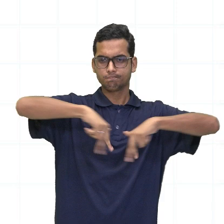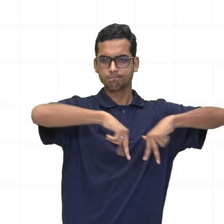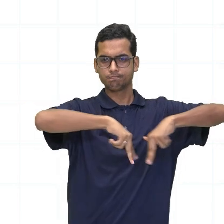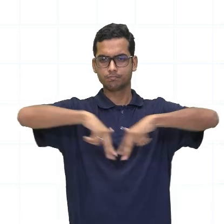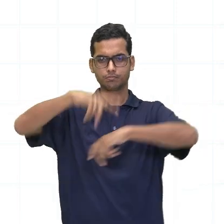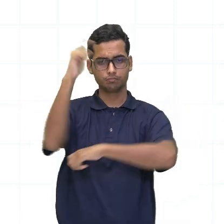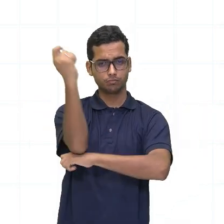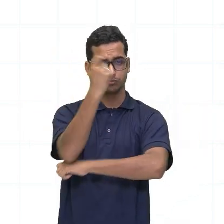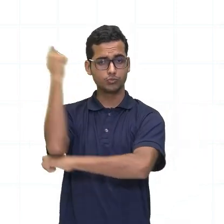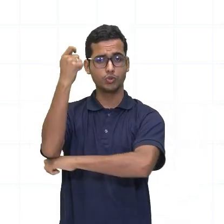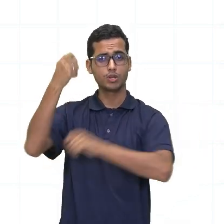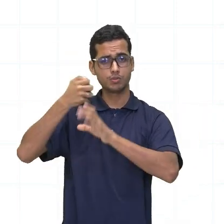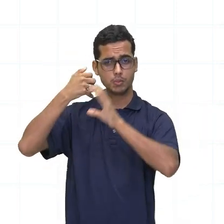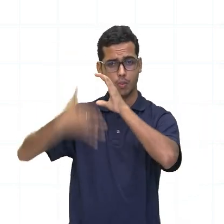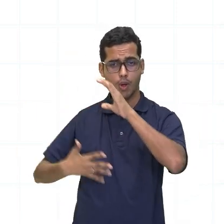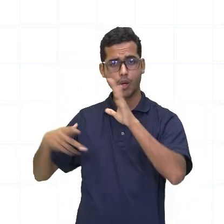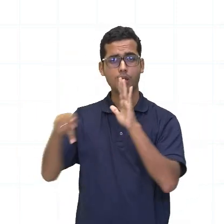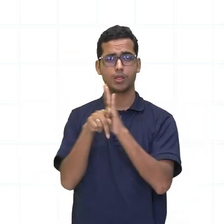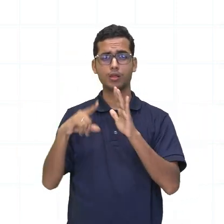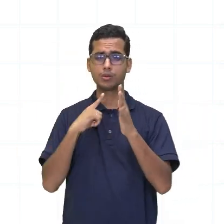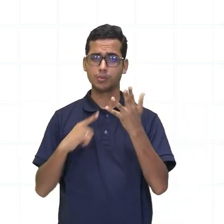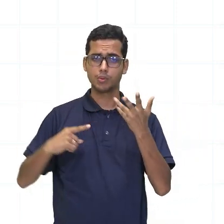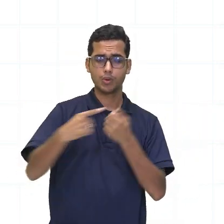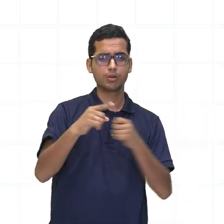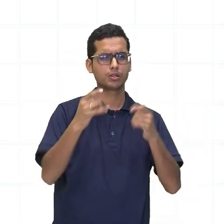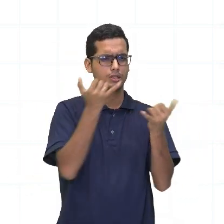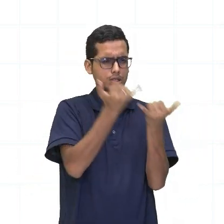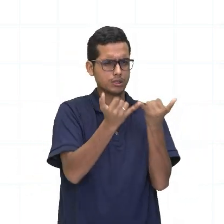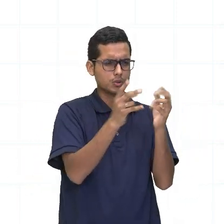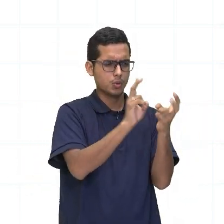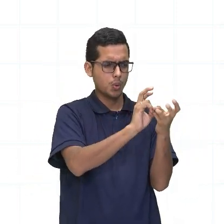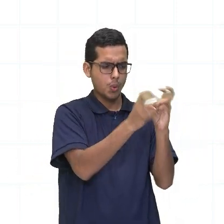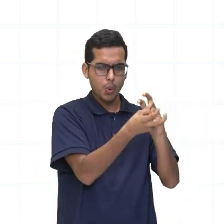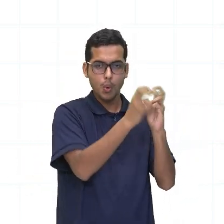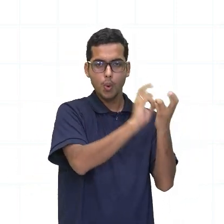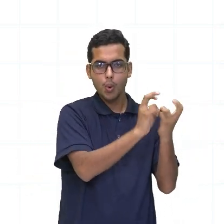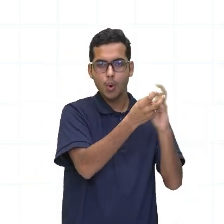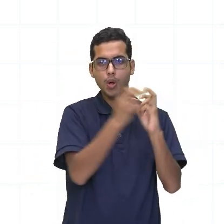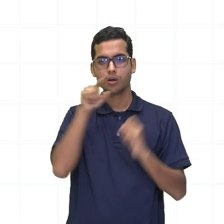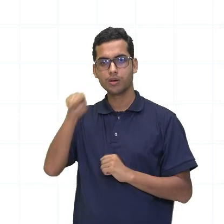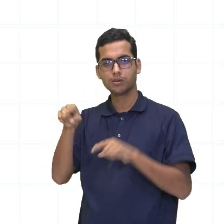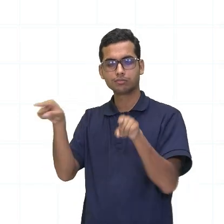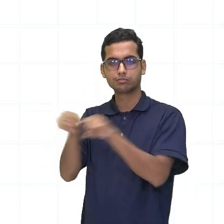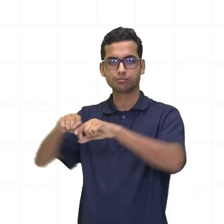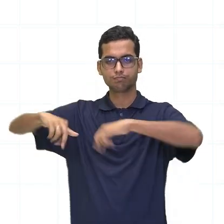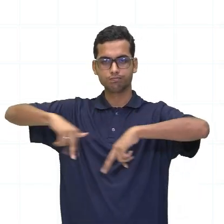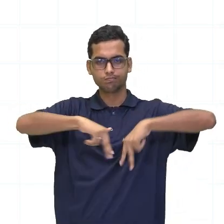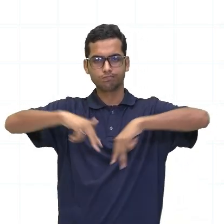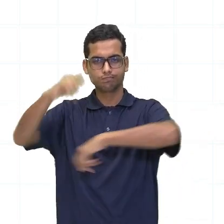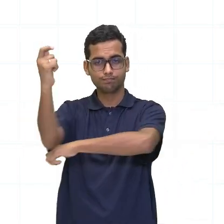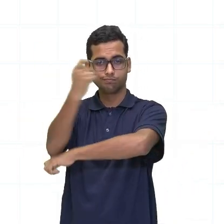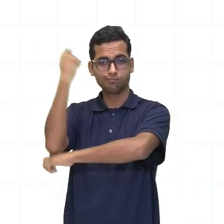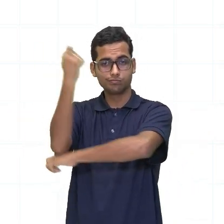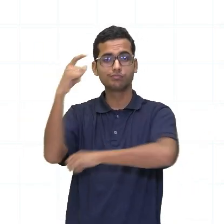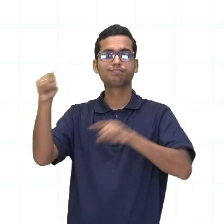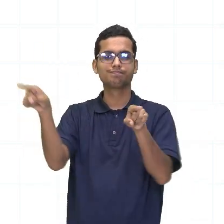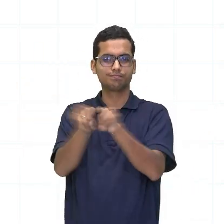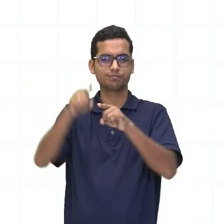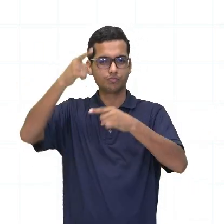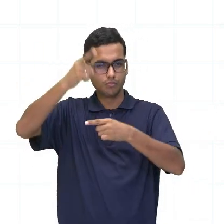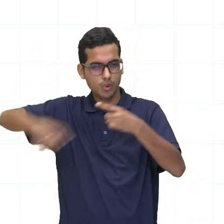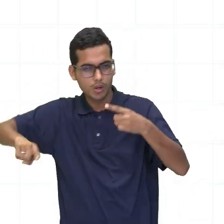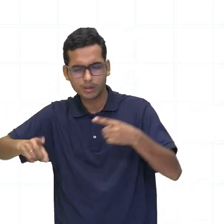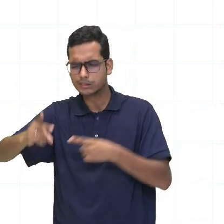tanta característica que, assim como a capoeira, ele também foi proibido, porque no início,